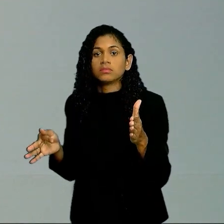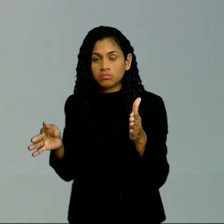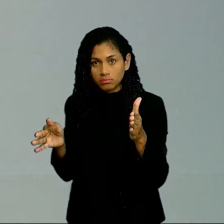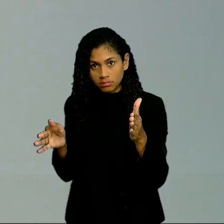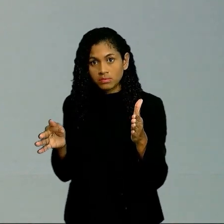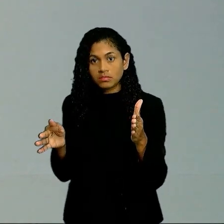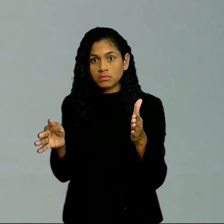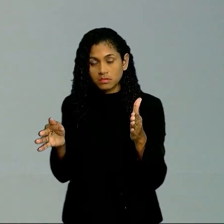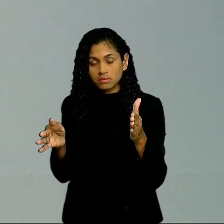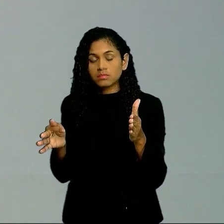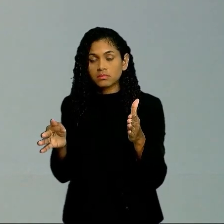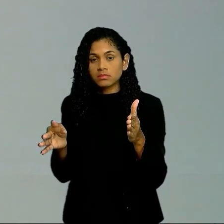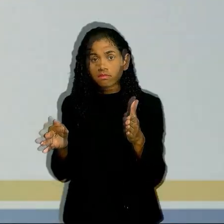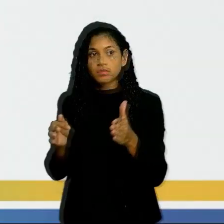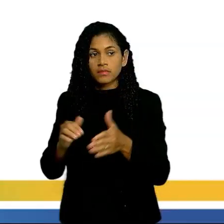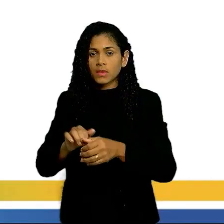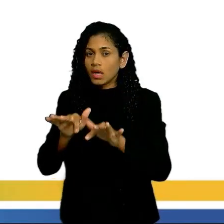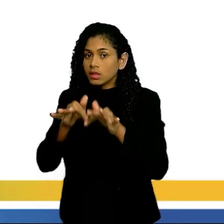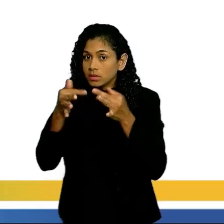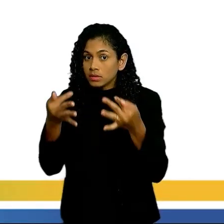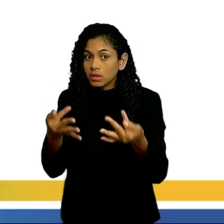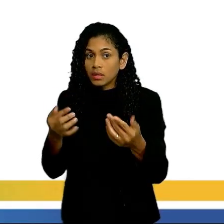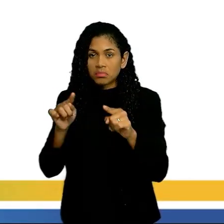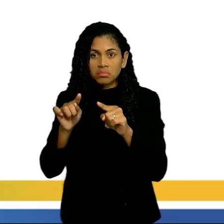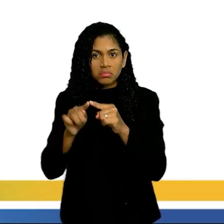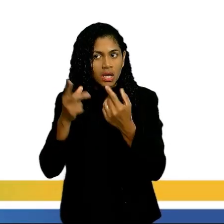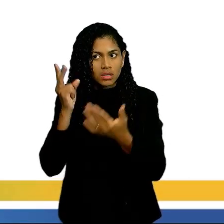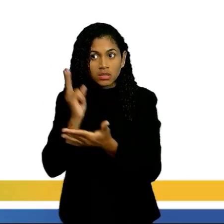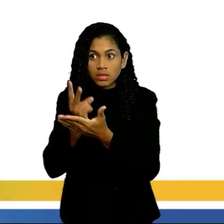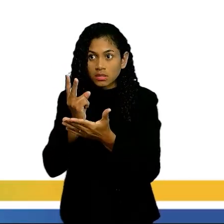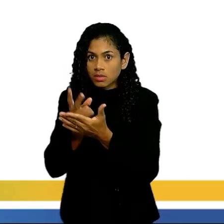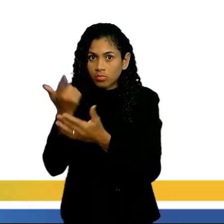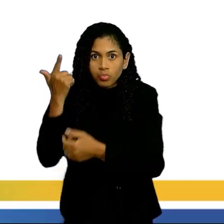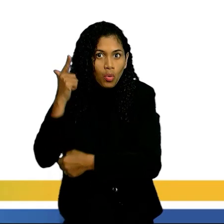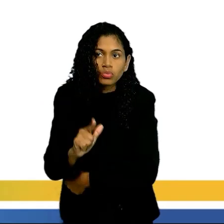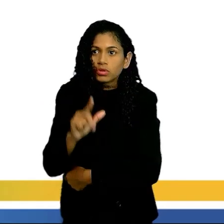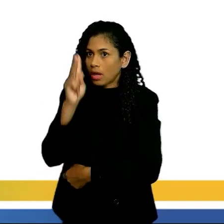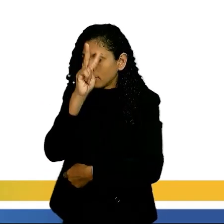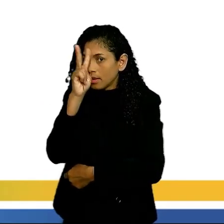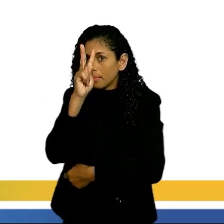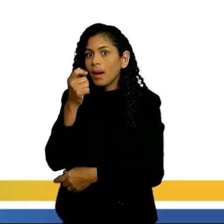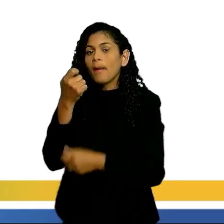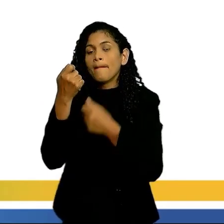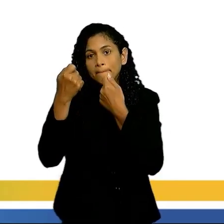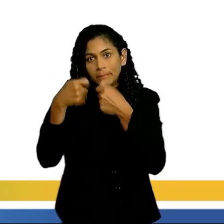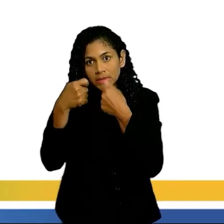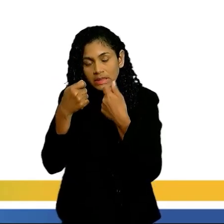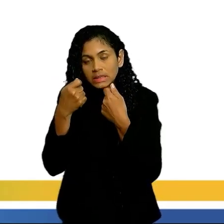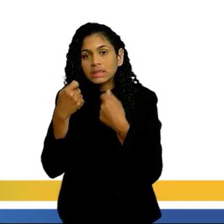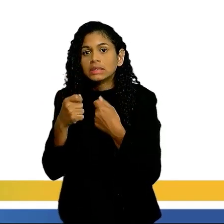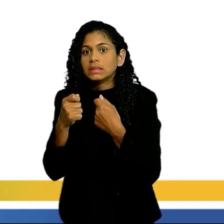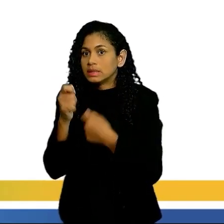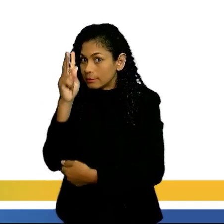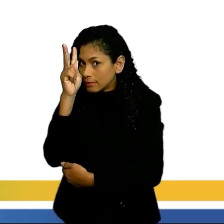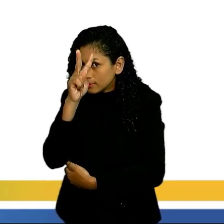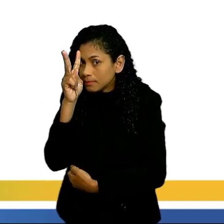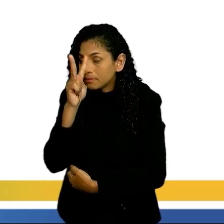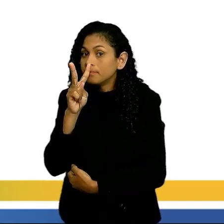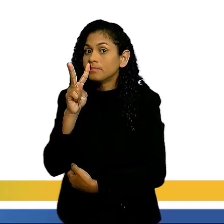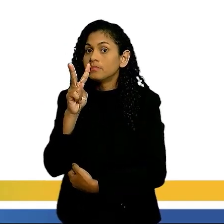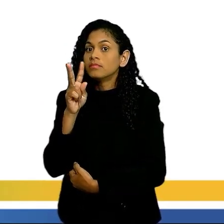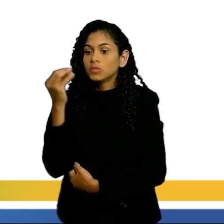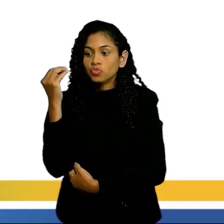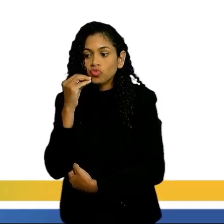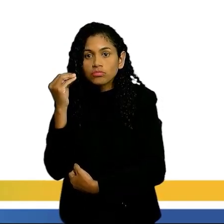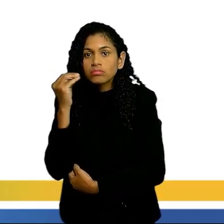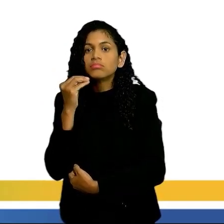gente consegue lembrar dela. Então, observe que quando a gente está trabalhando nesse tipo de situação aí,